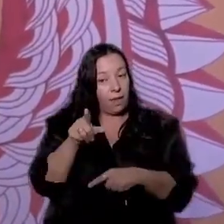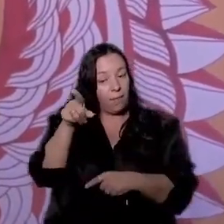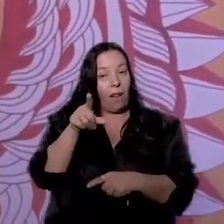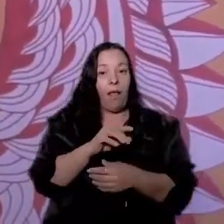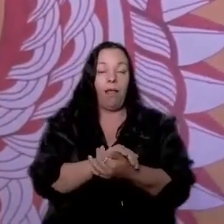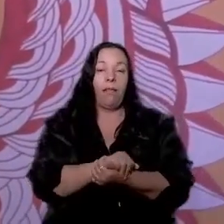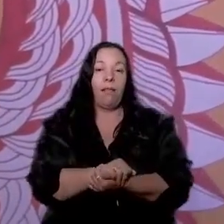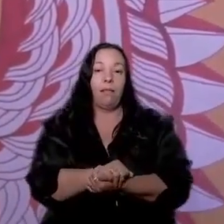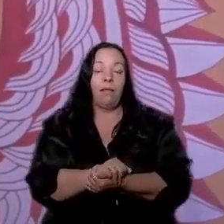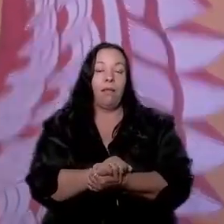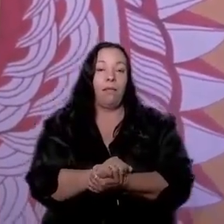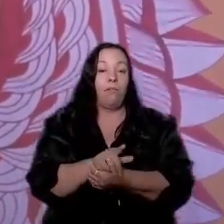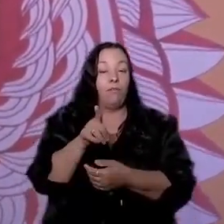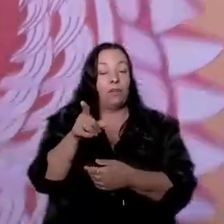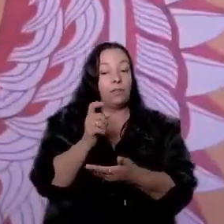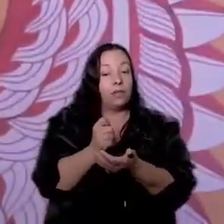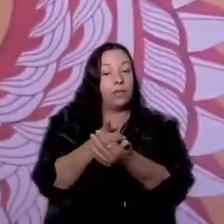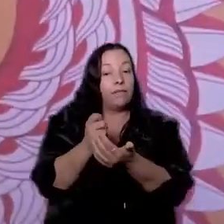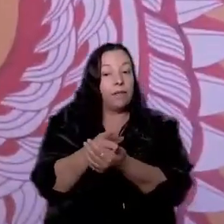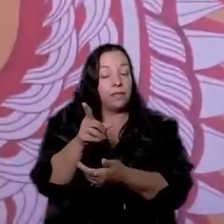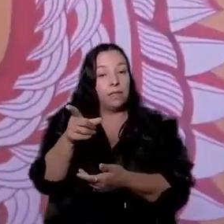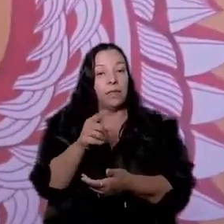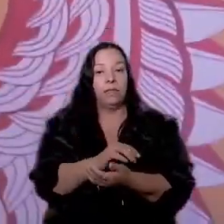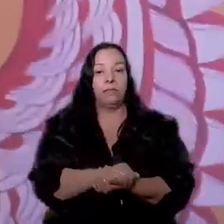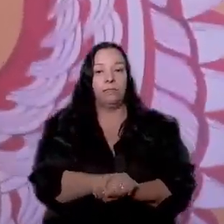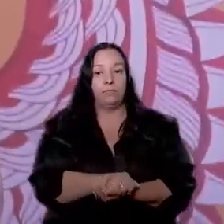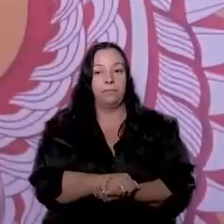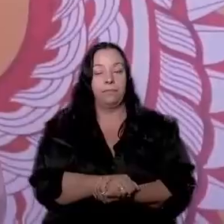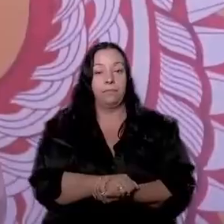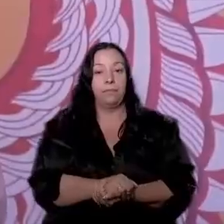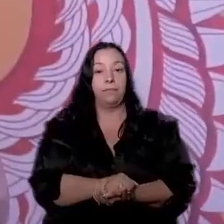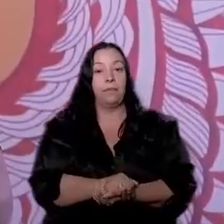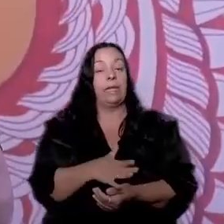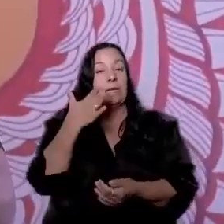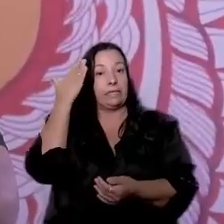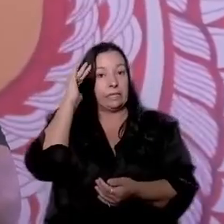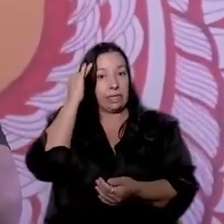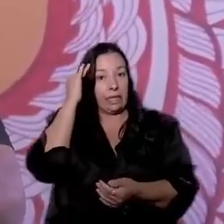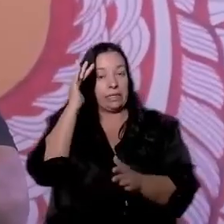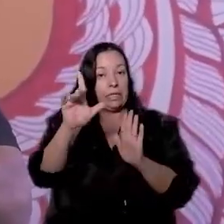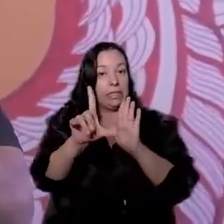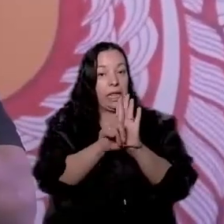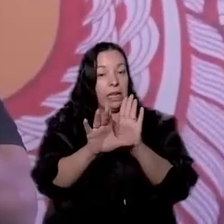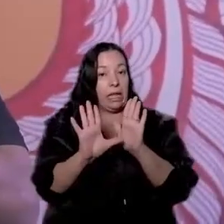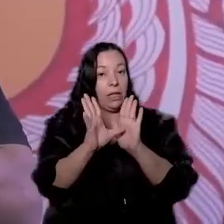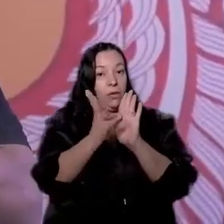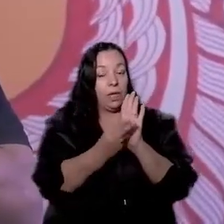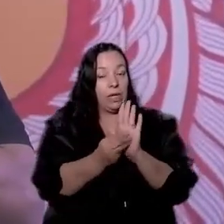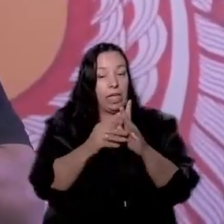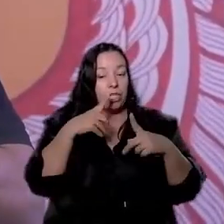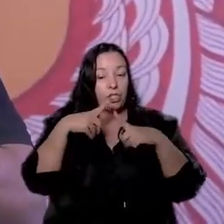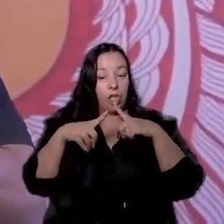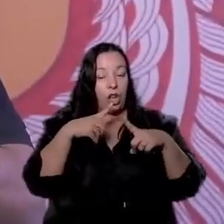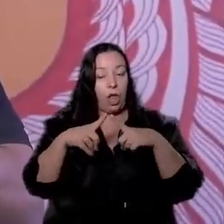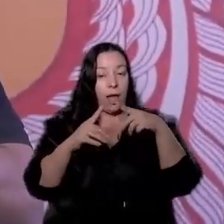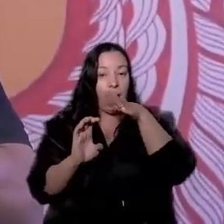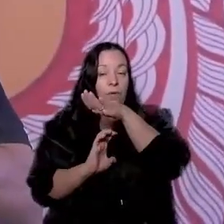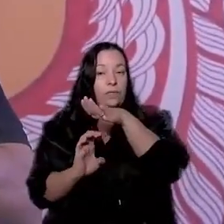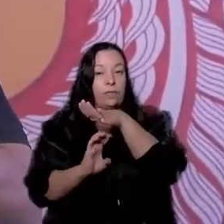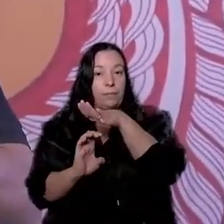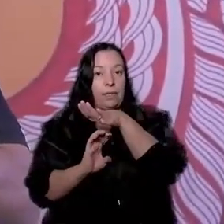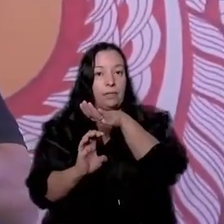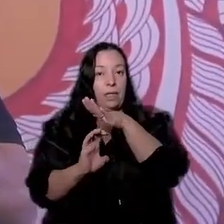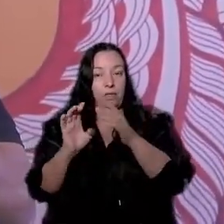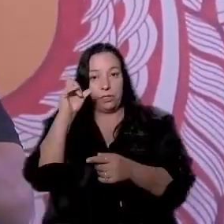você que está vendendo o produto, não é ele que está vendendo. Então, entenda da Lei Rouanet para poder você dialogar com esse empresário. Diante